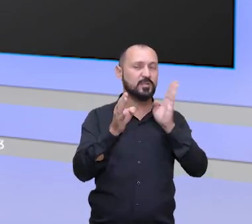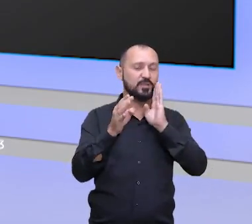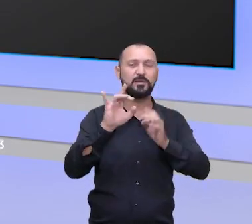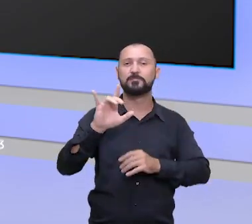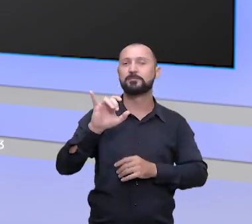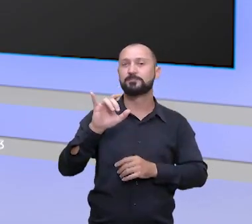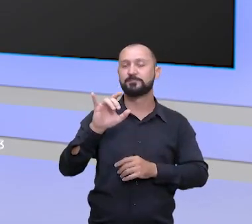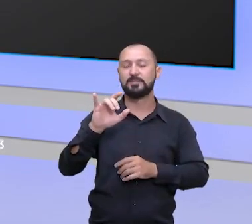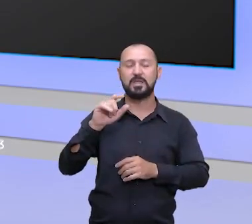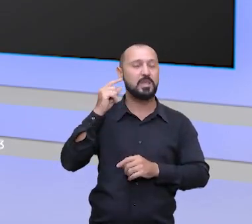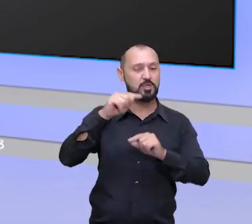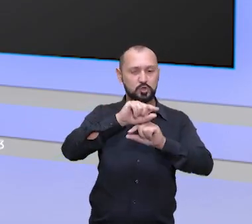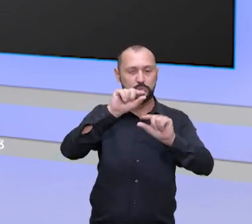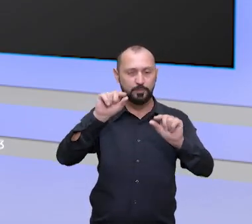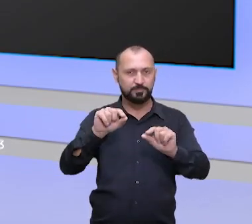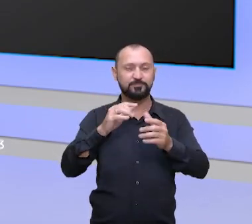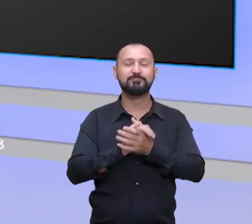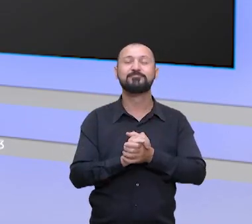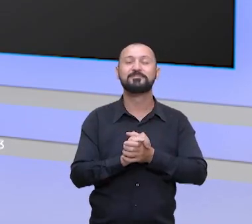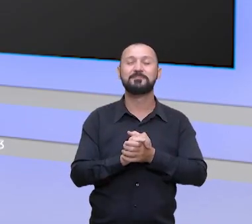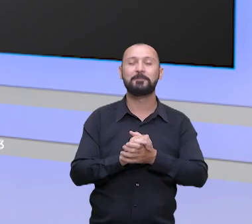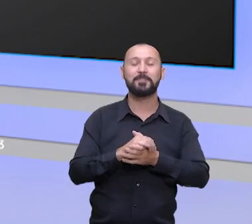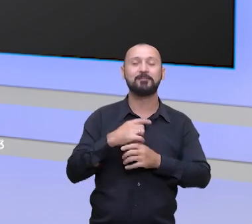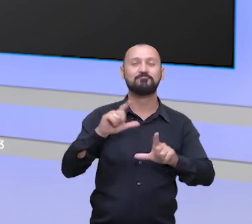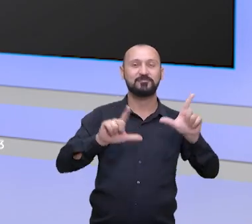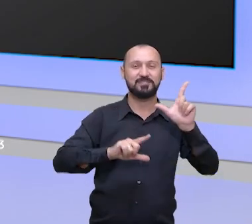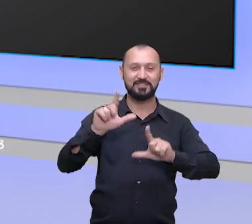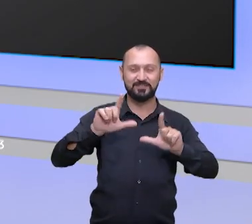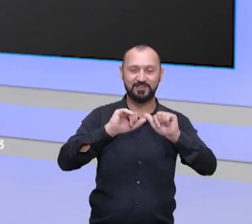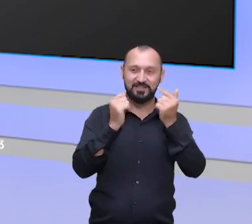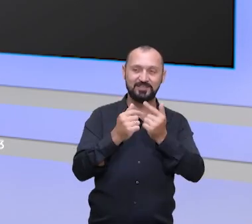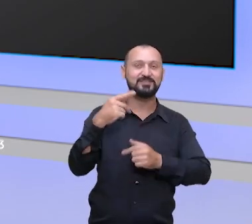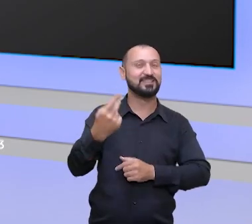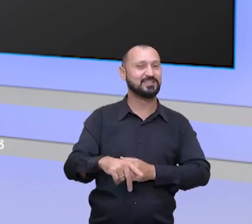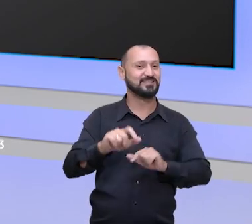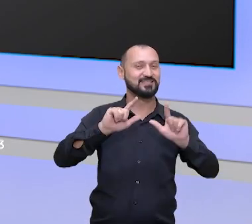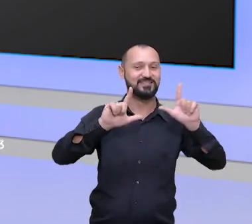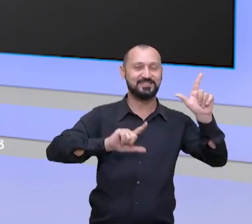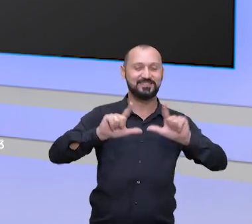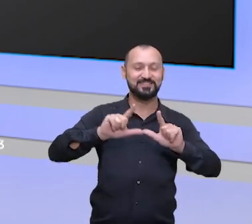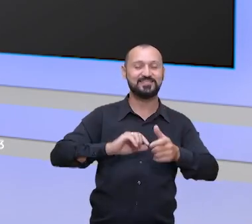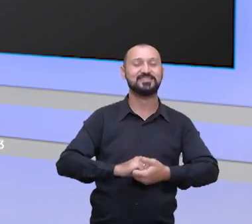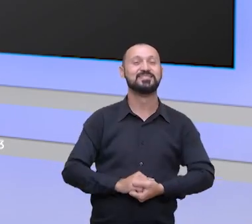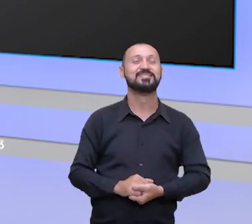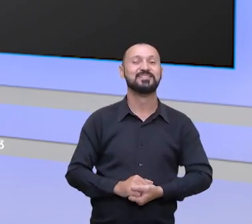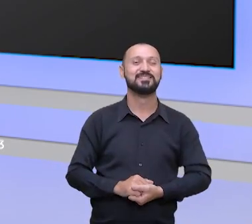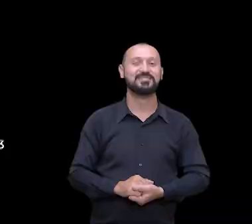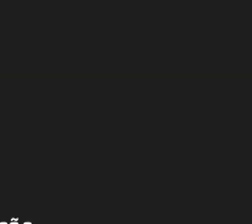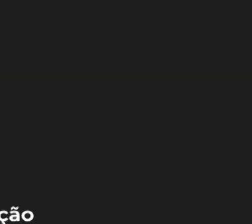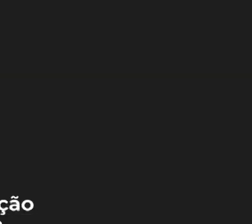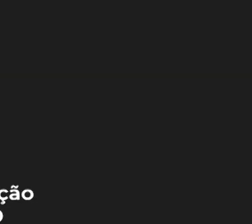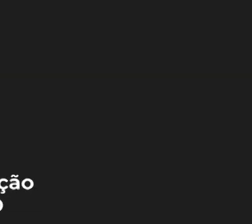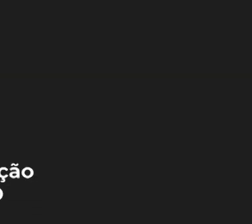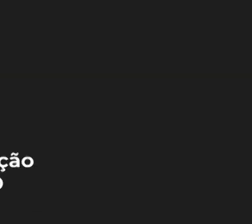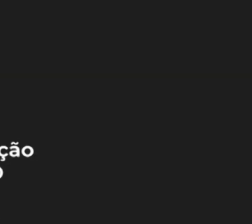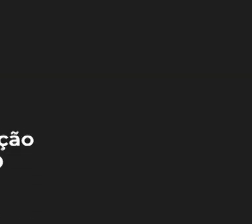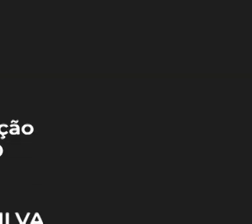sociais, Facebook, Instagram e Spotify. TV Alemes, a TV da gente de MS.